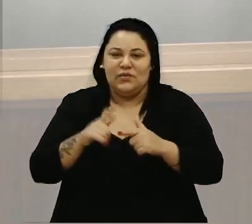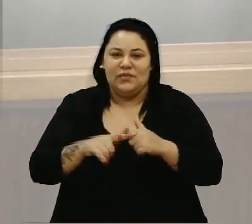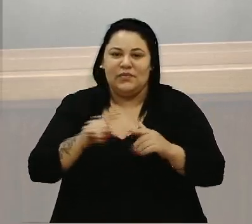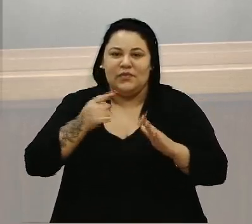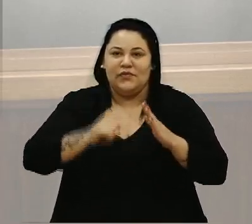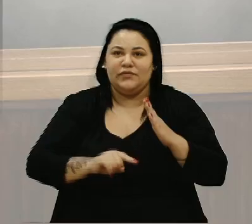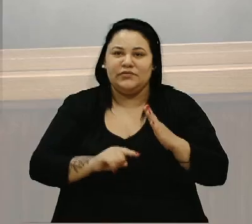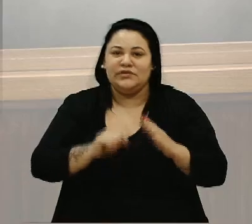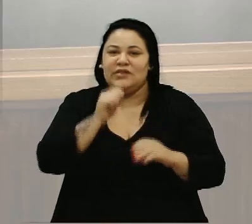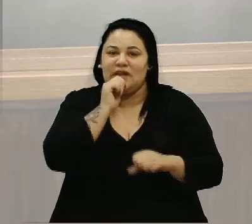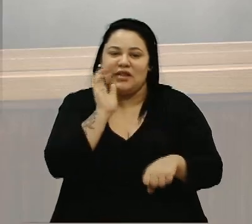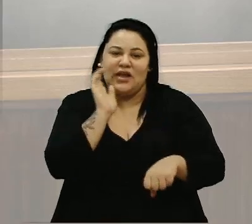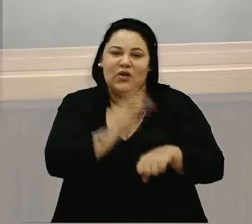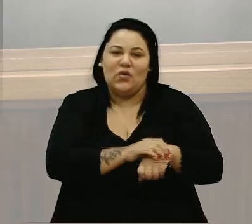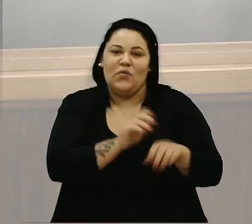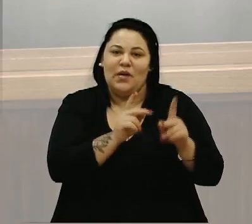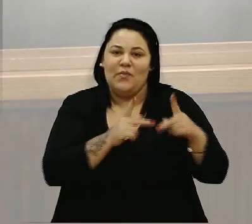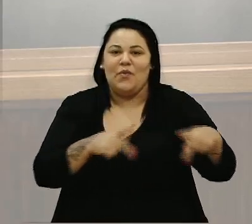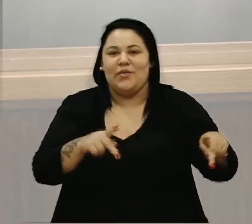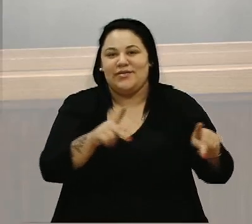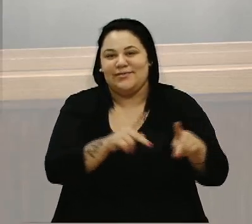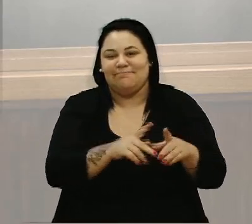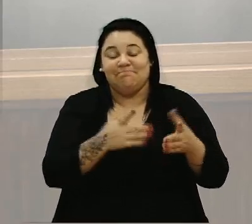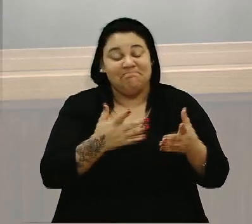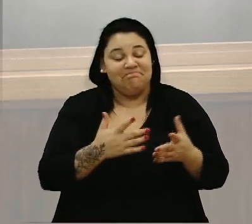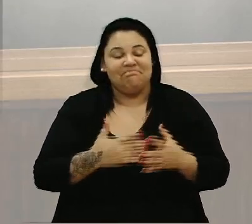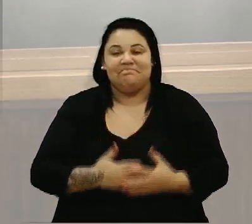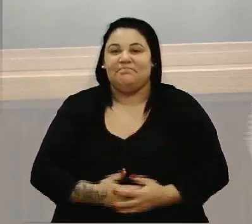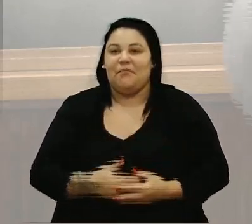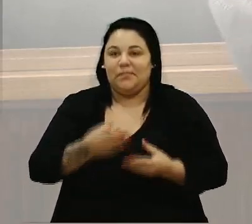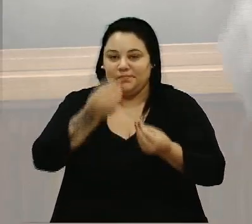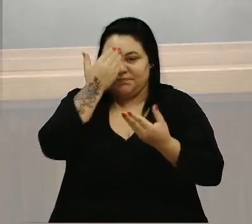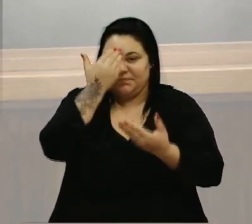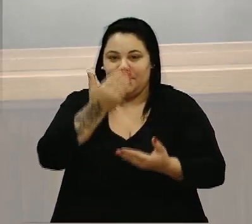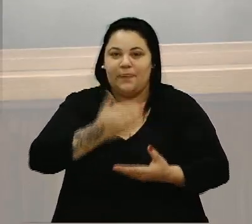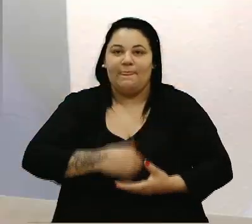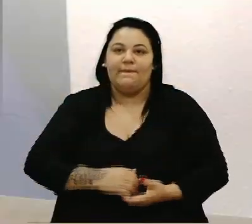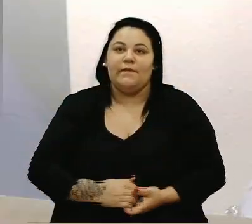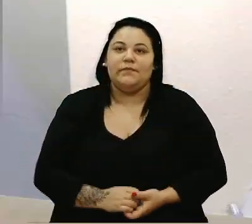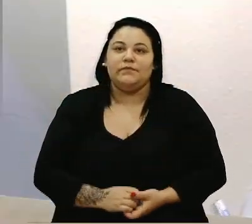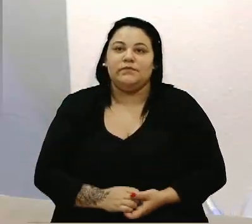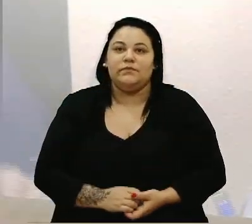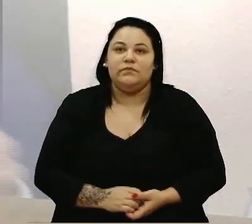culpa a população por isso. Muito obrigada. Vereadora Rose Frigieri.